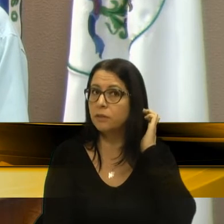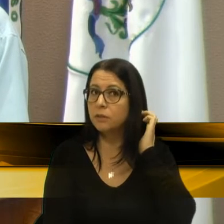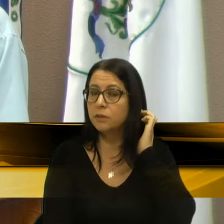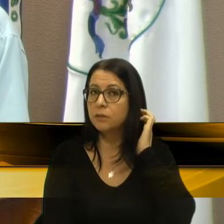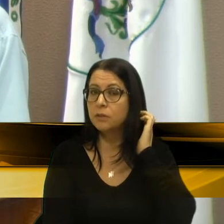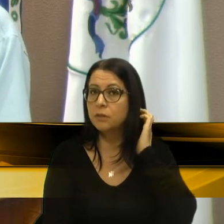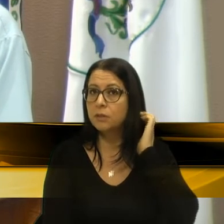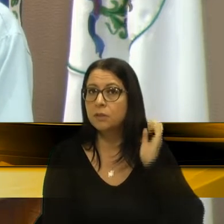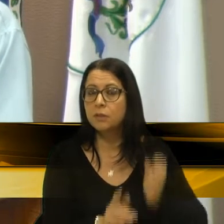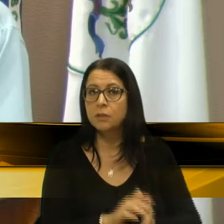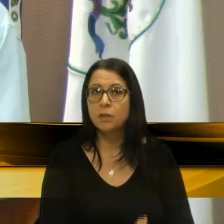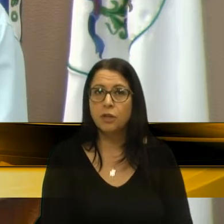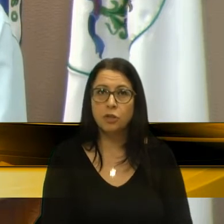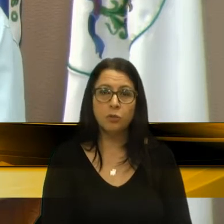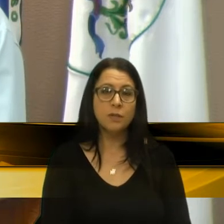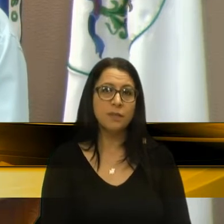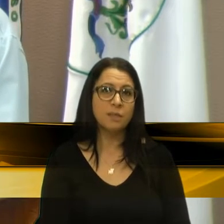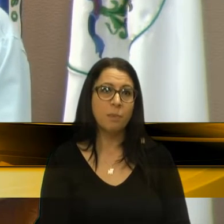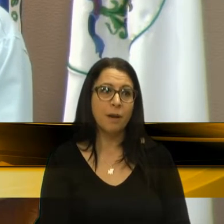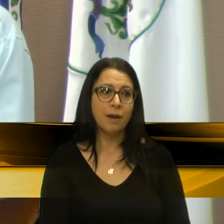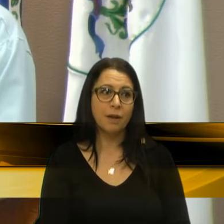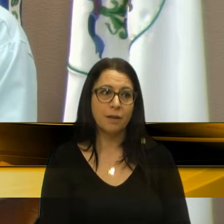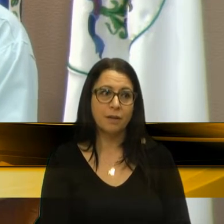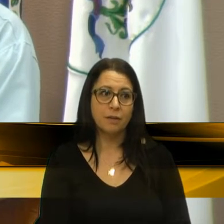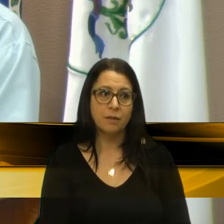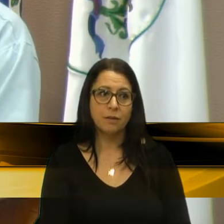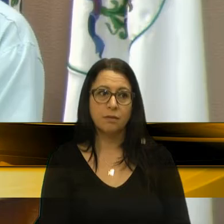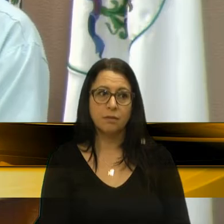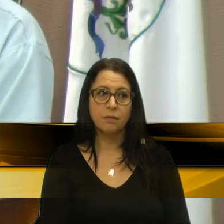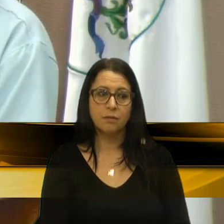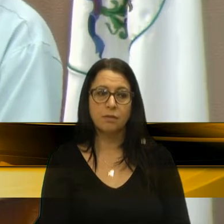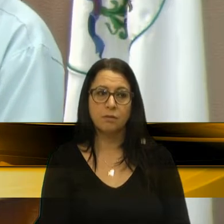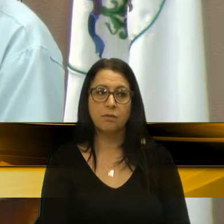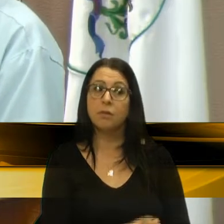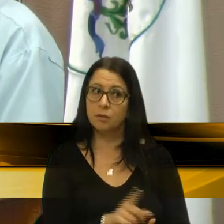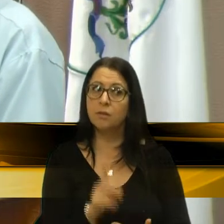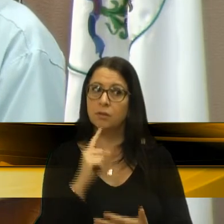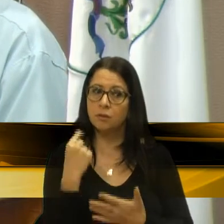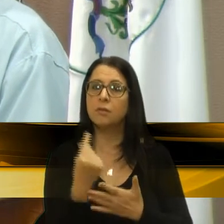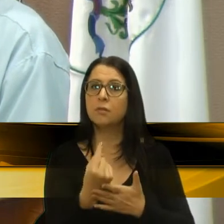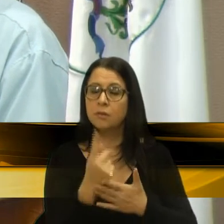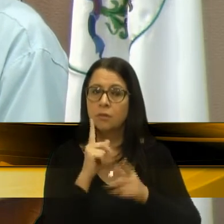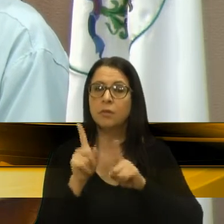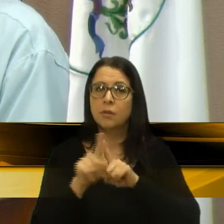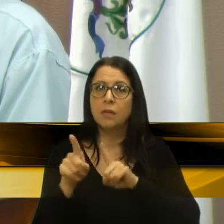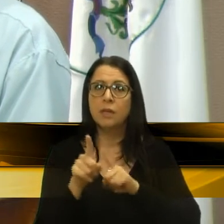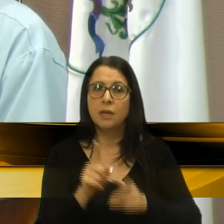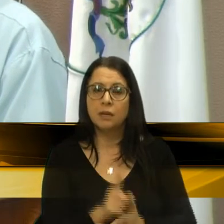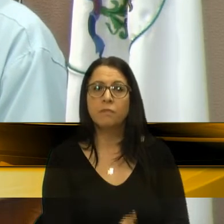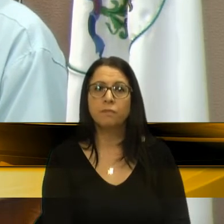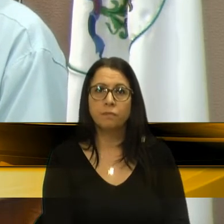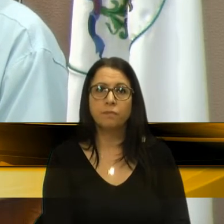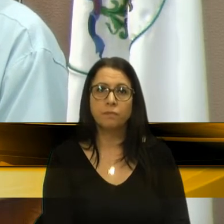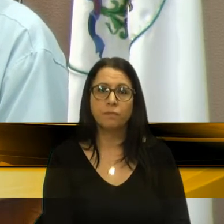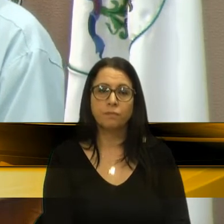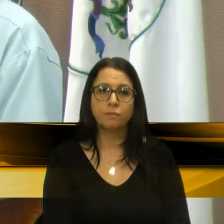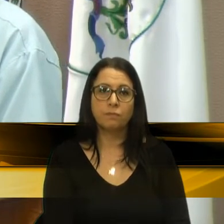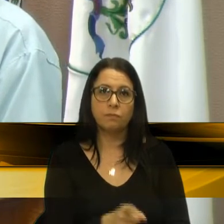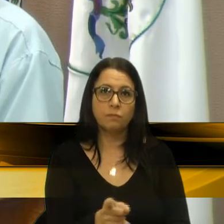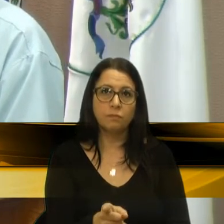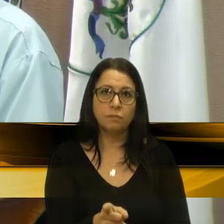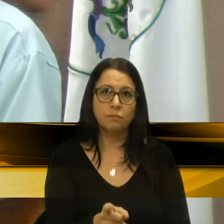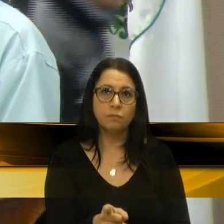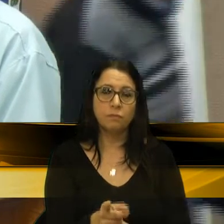mas até hoje nessa audiência demos lá em santa lúcia nós não conseguimos ter